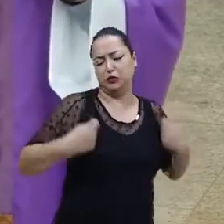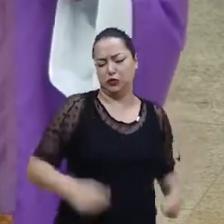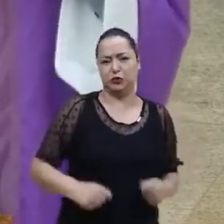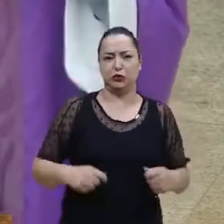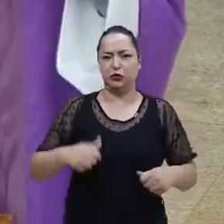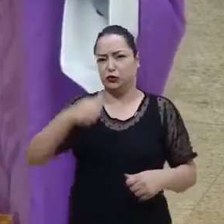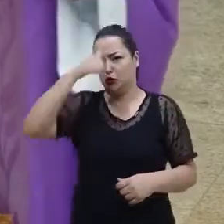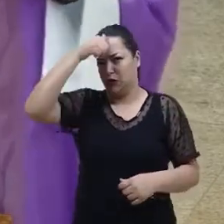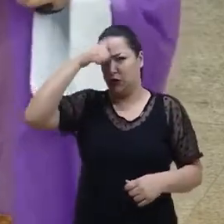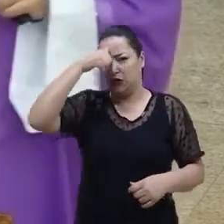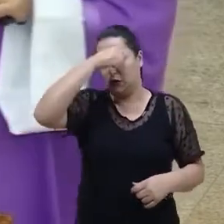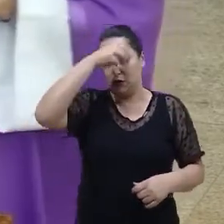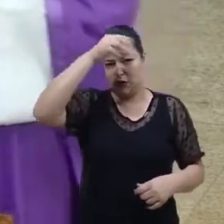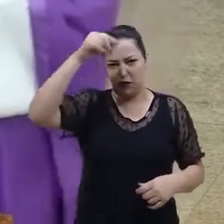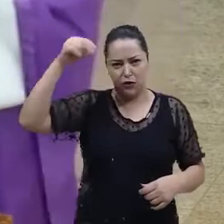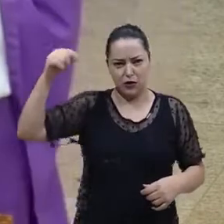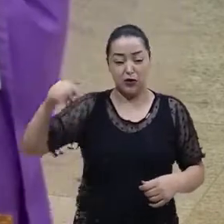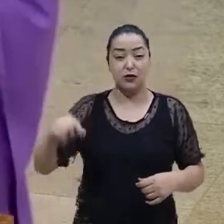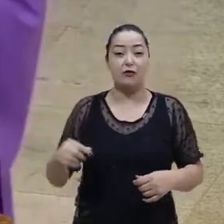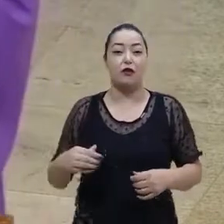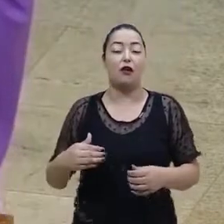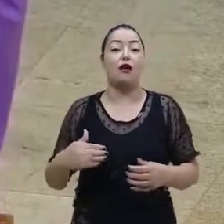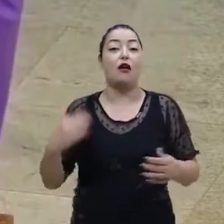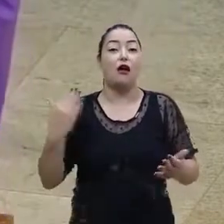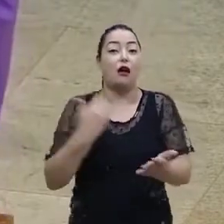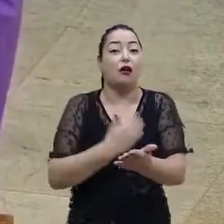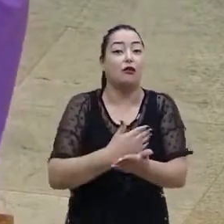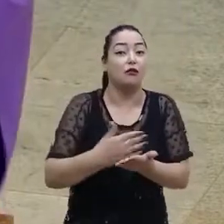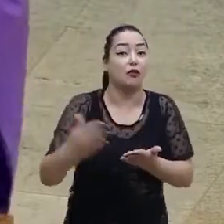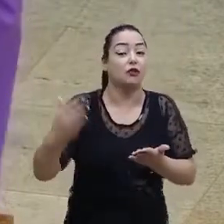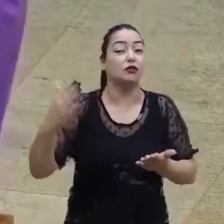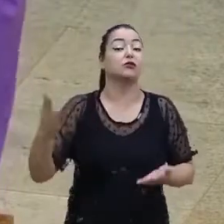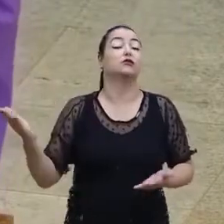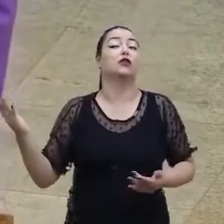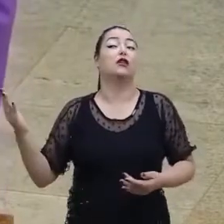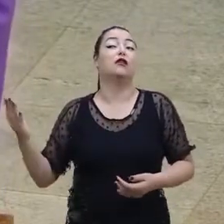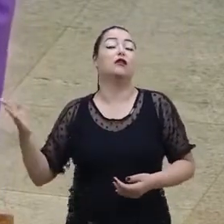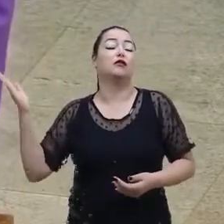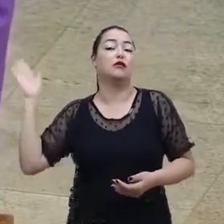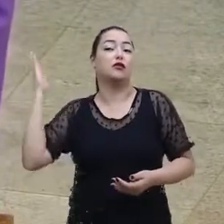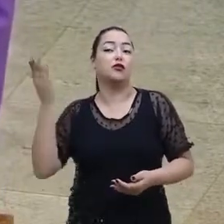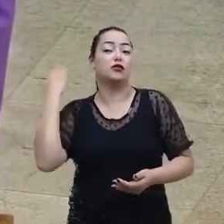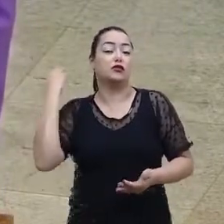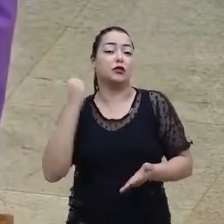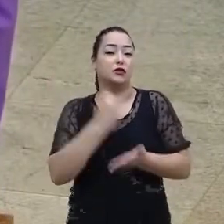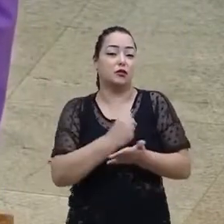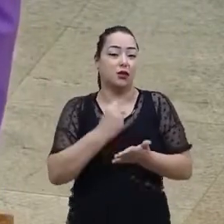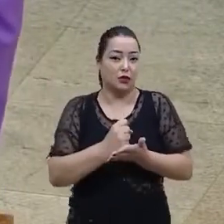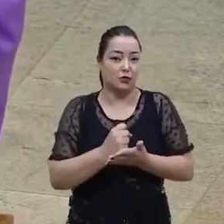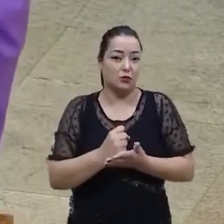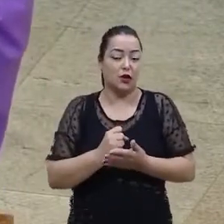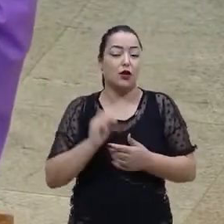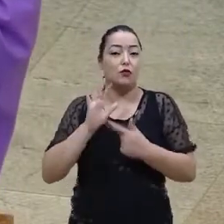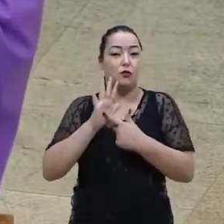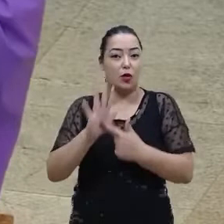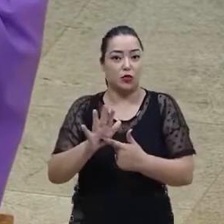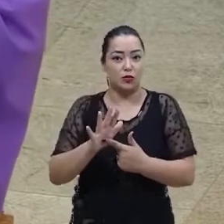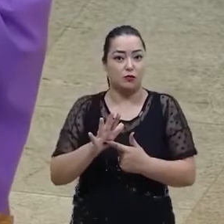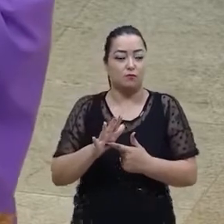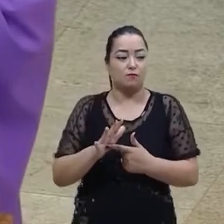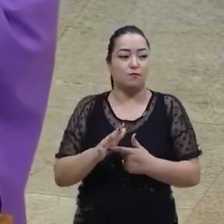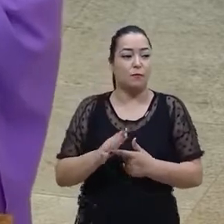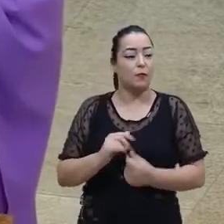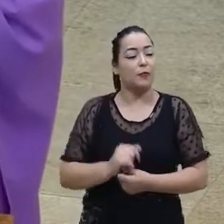cabeça é uma tradição do Antigo Testamento a profecia de Joel aqui e relata um pouquinho essa cerimônia congregar e o